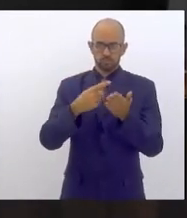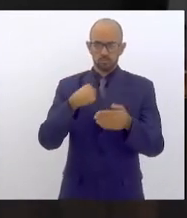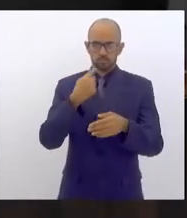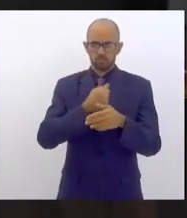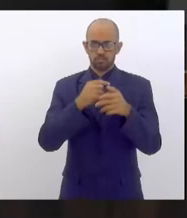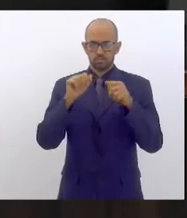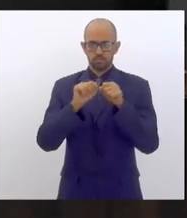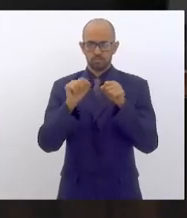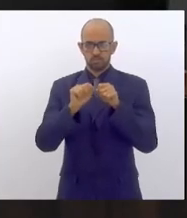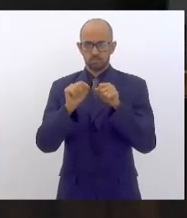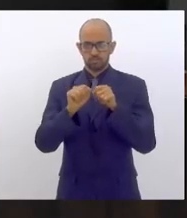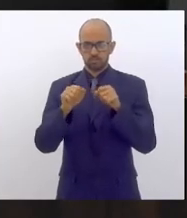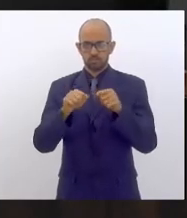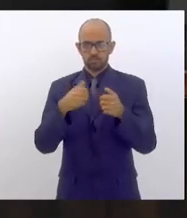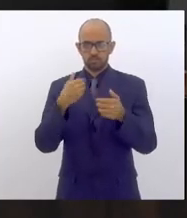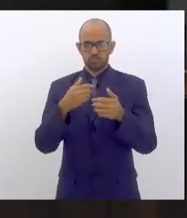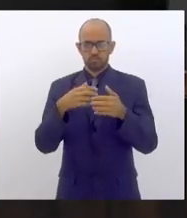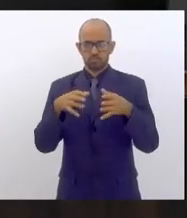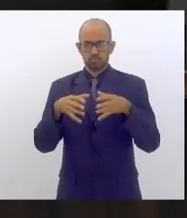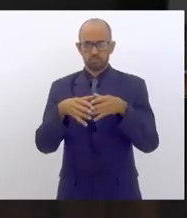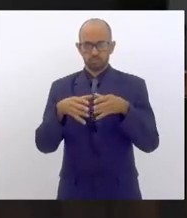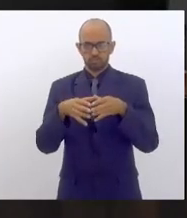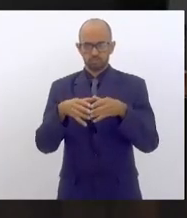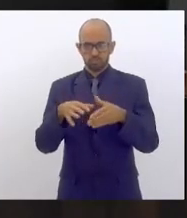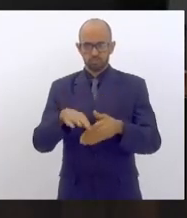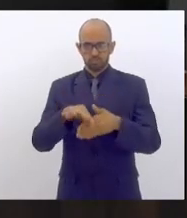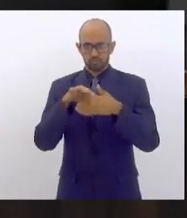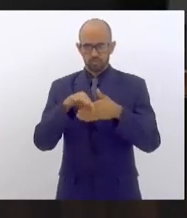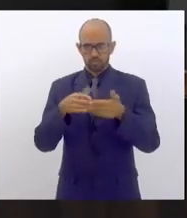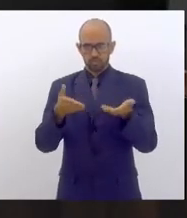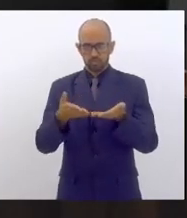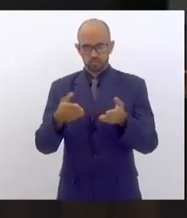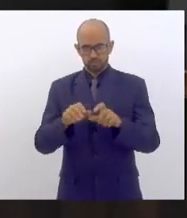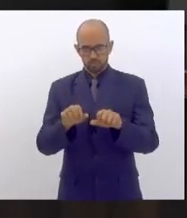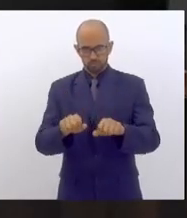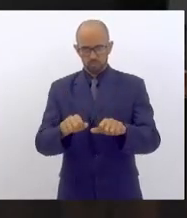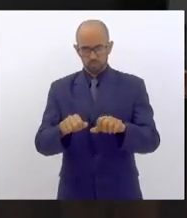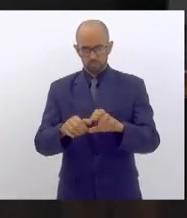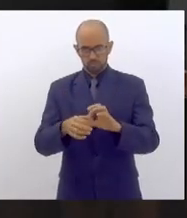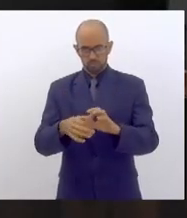tiramos do Colégio de Líderes. Vou, com a permissão do plenário, vou fazer